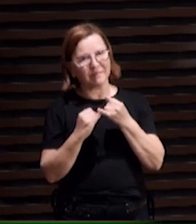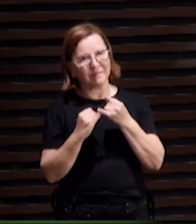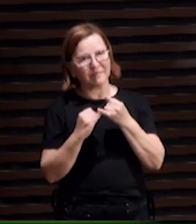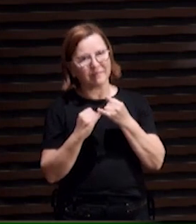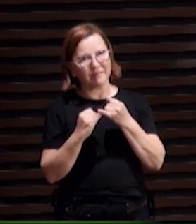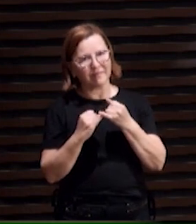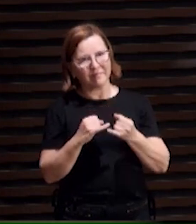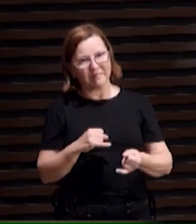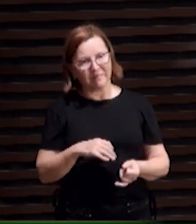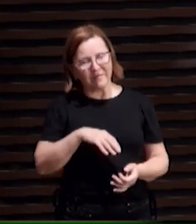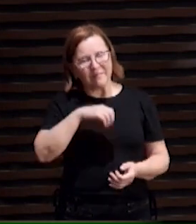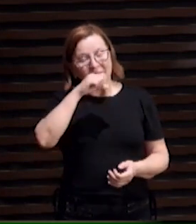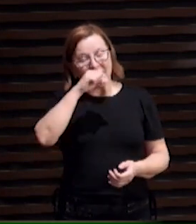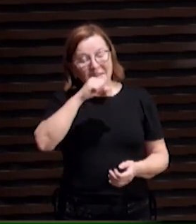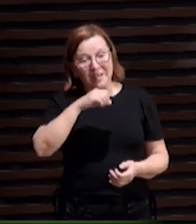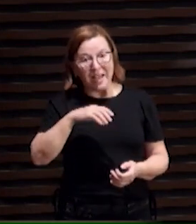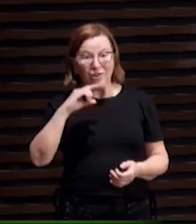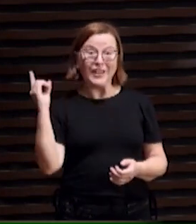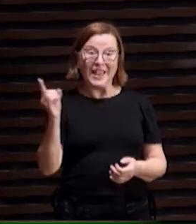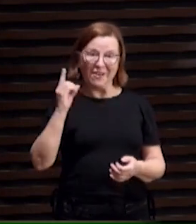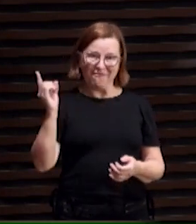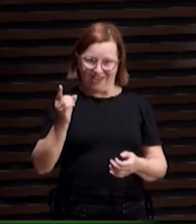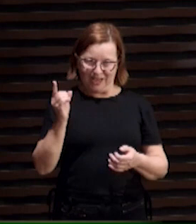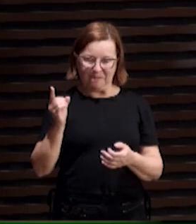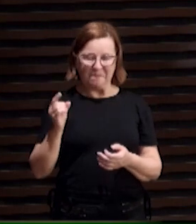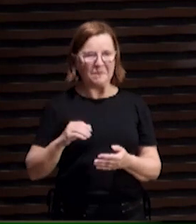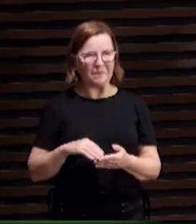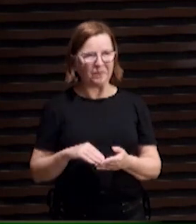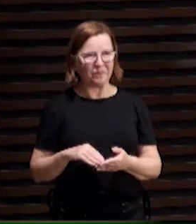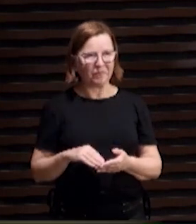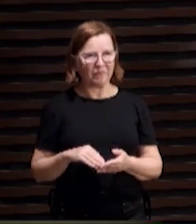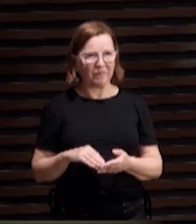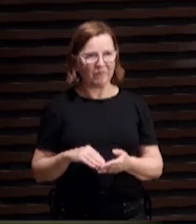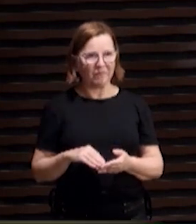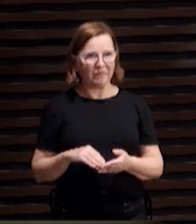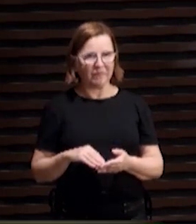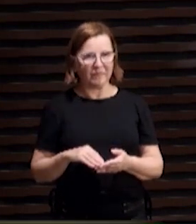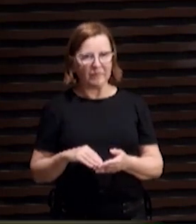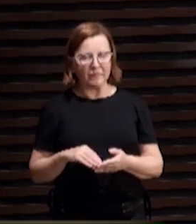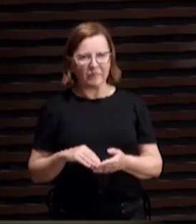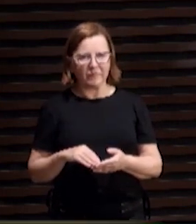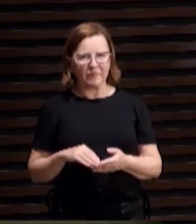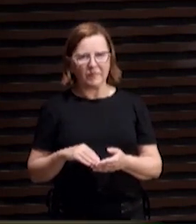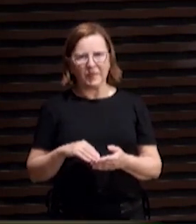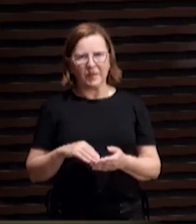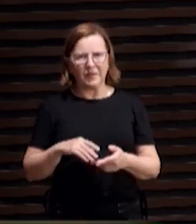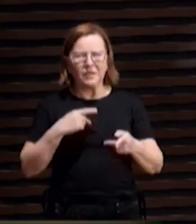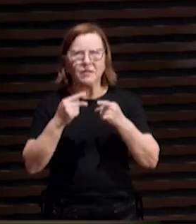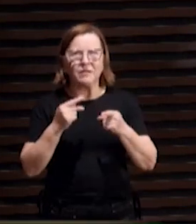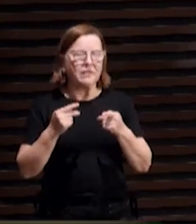suspiro de Davi, é uma espécie de interjeição, de vocativo.